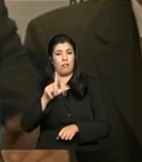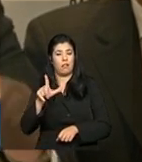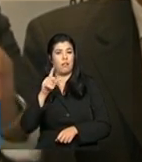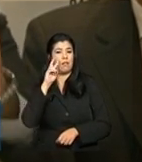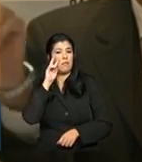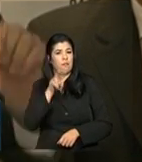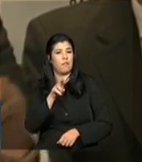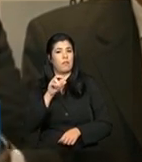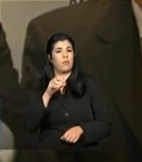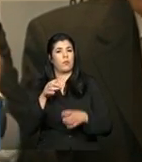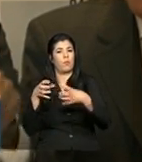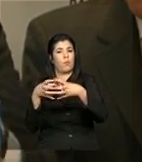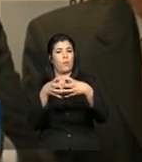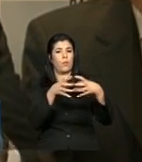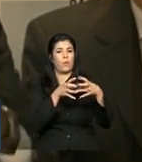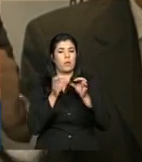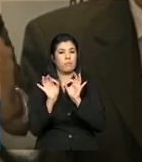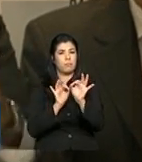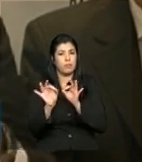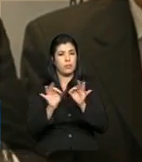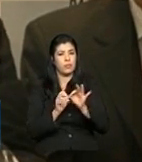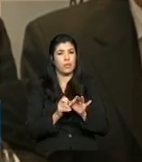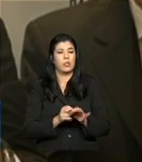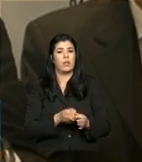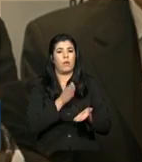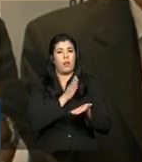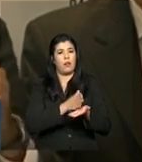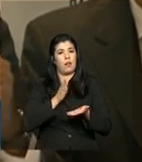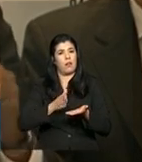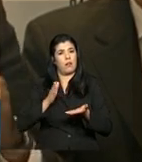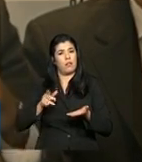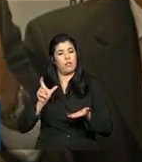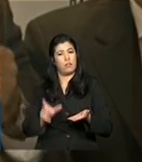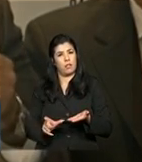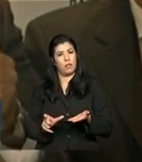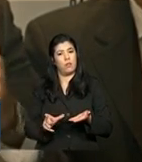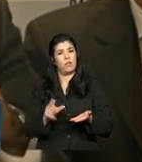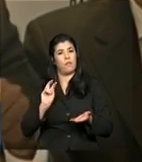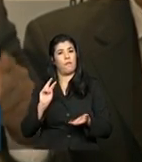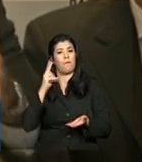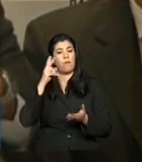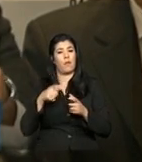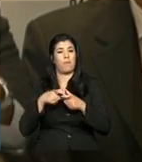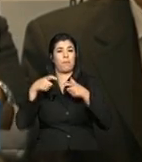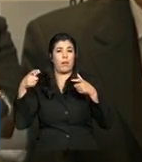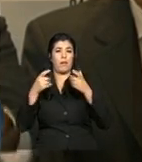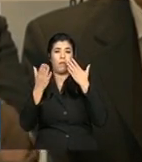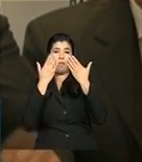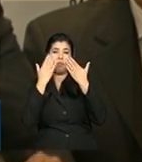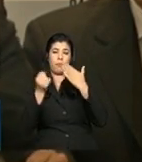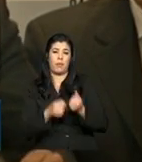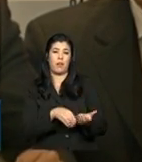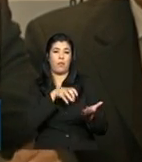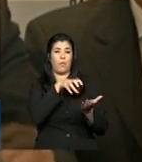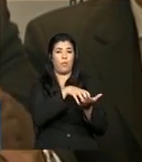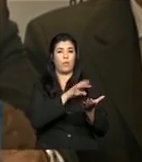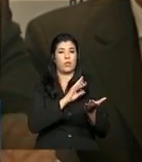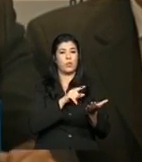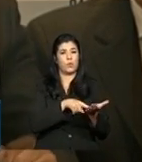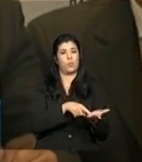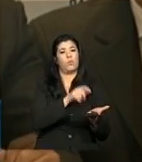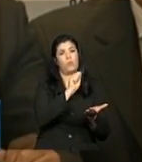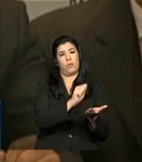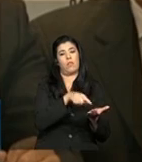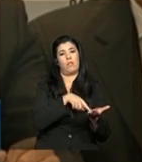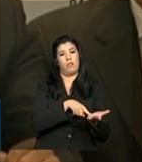observar que a composição dos lotes individualizados representou um valor maior do que a composição do lote integralizado. Então, o